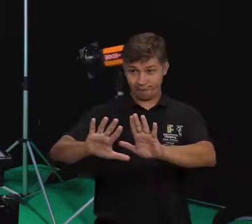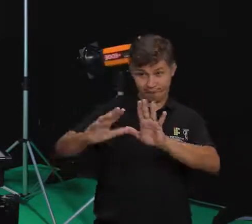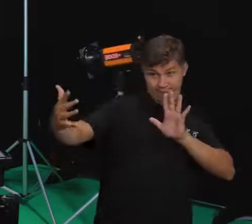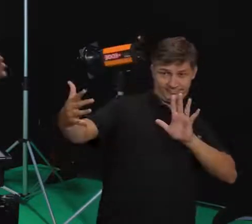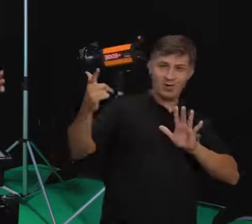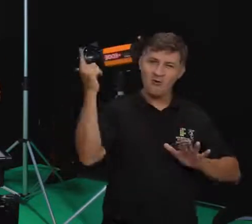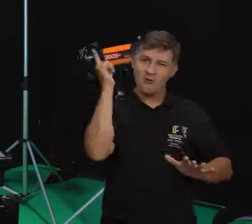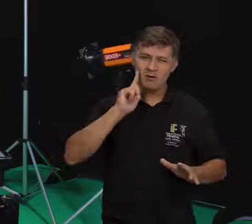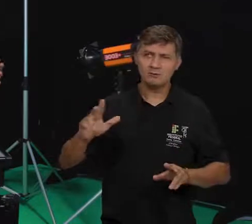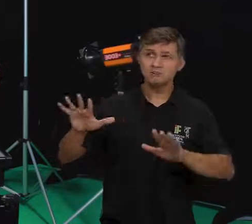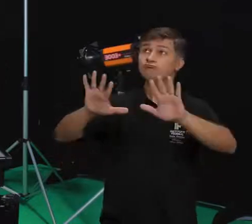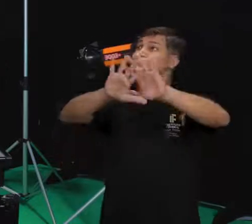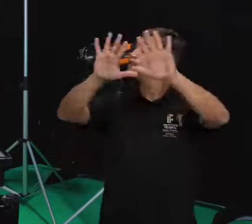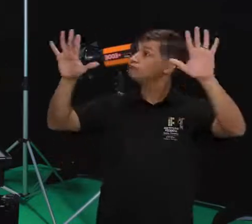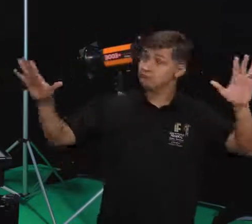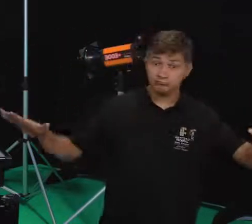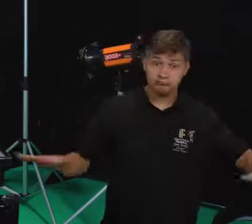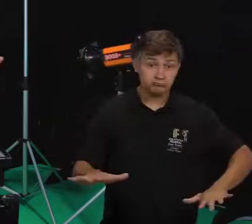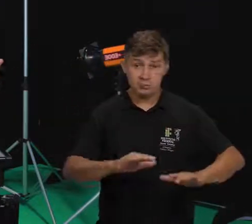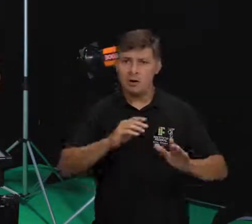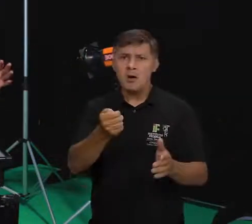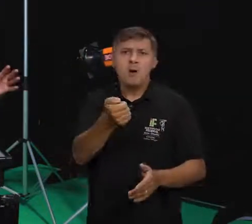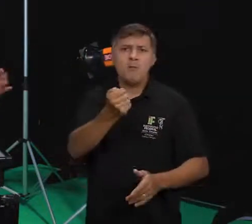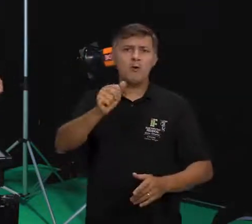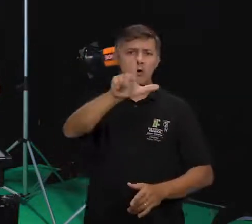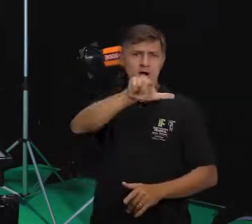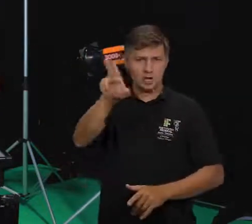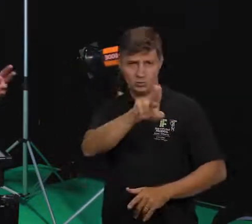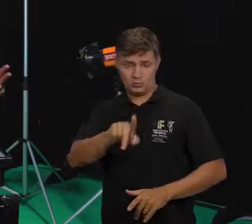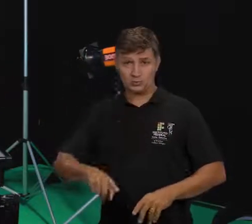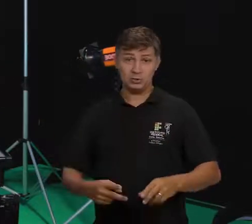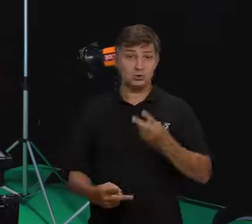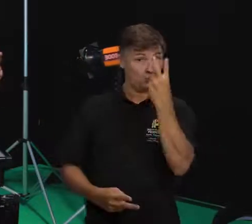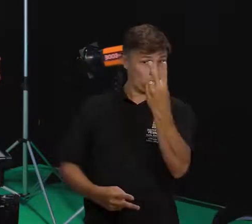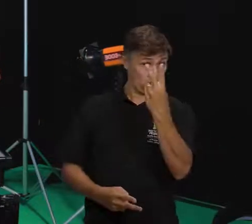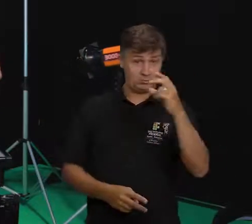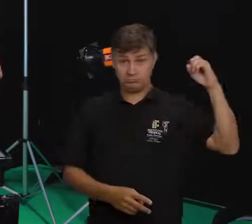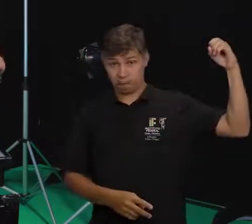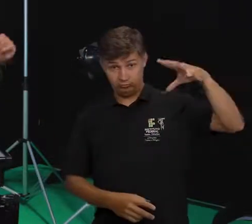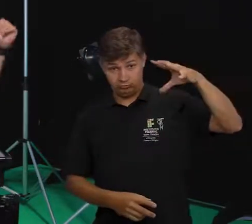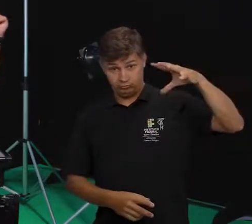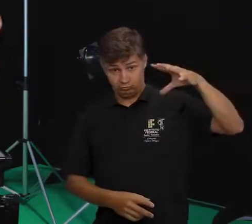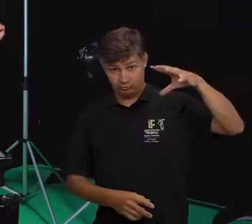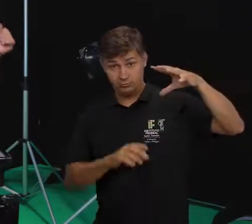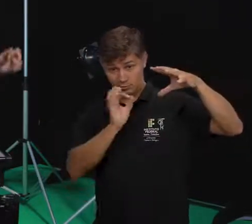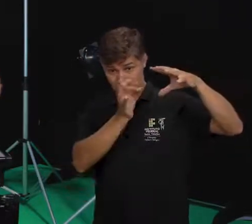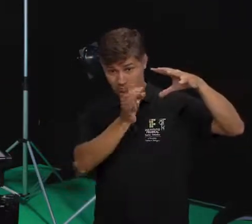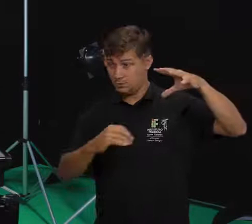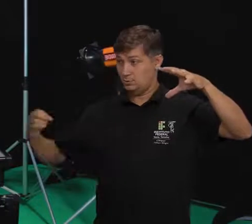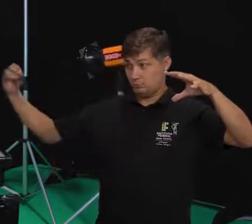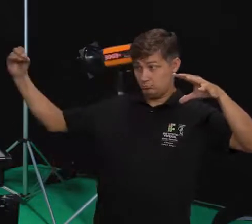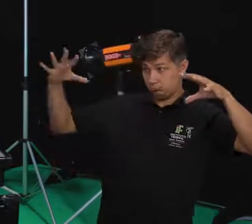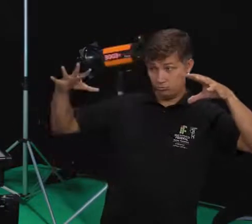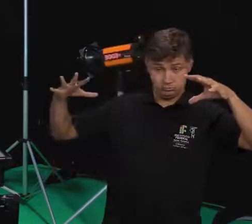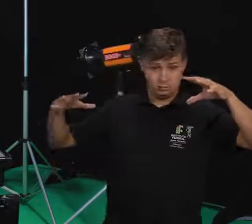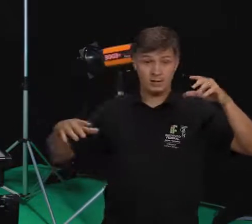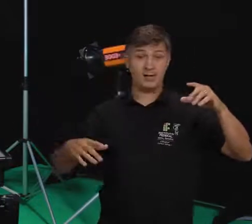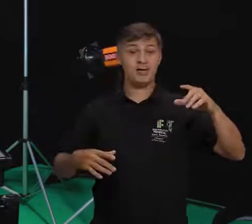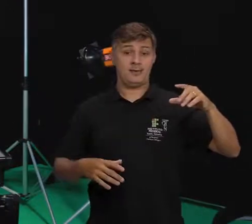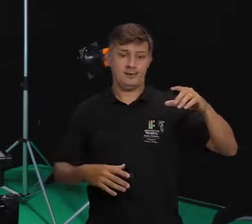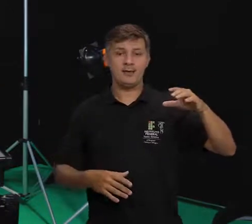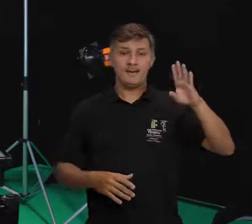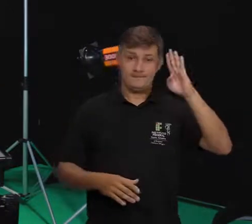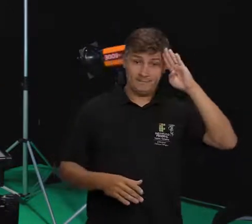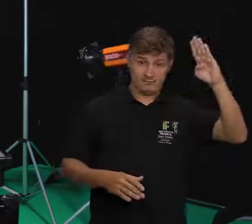softbox, e com isso a gente tem um cenário, um set com pouca luz, ou seja, 2 luzes só, um backlight, uma luz principal,